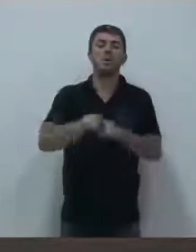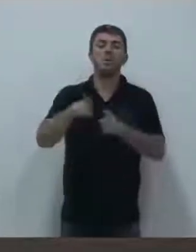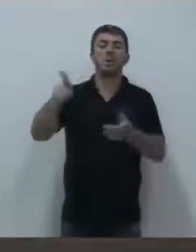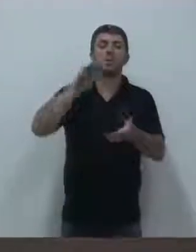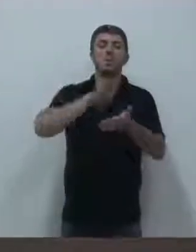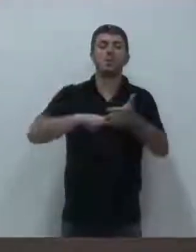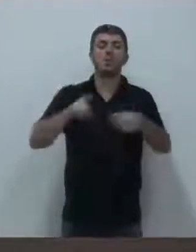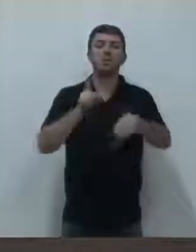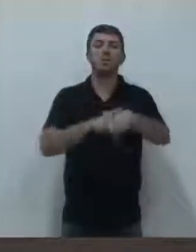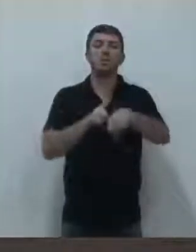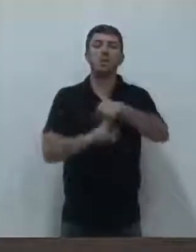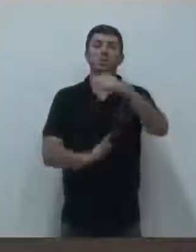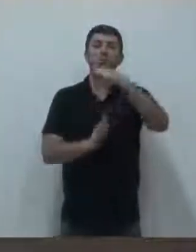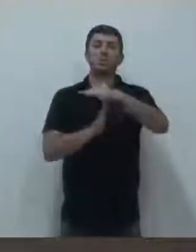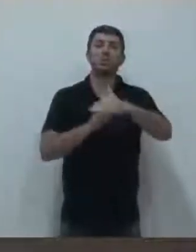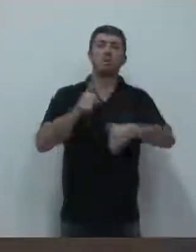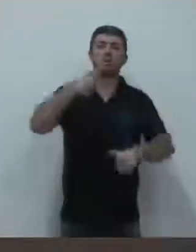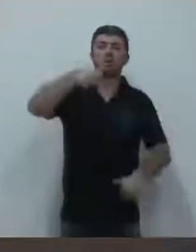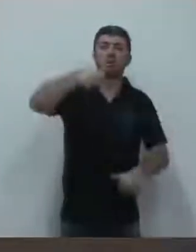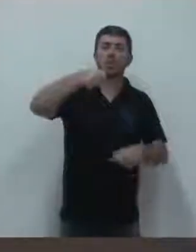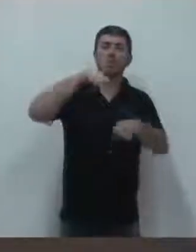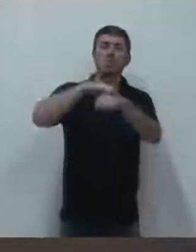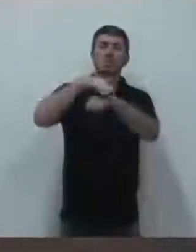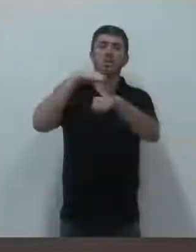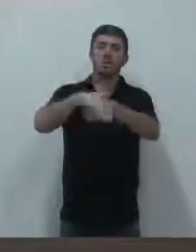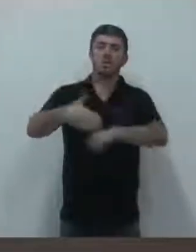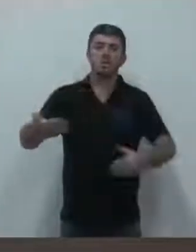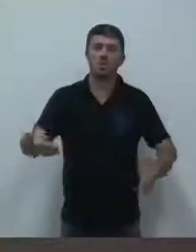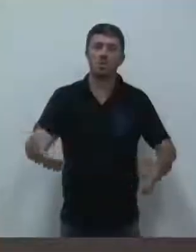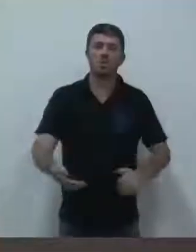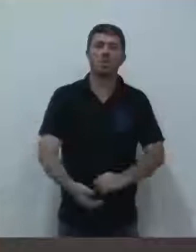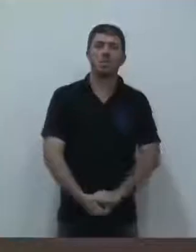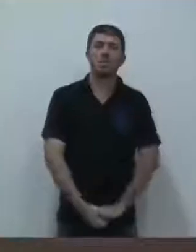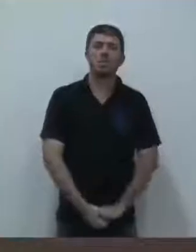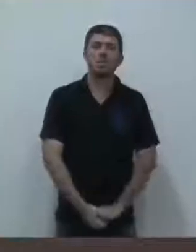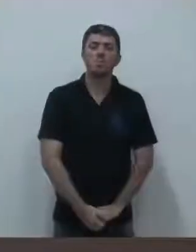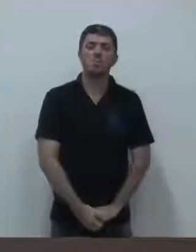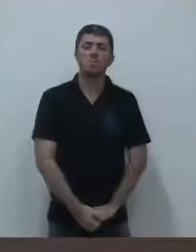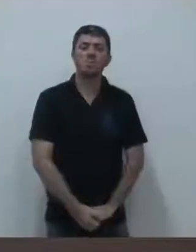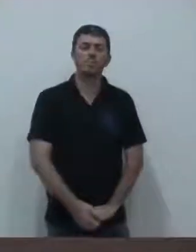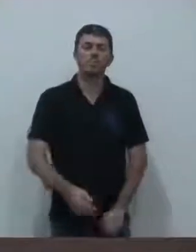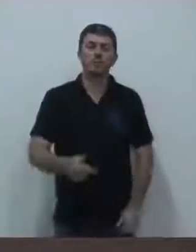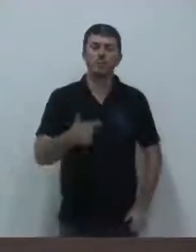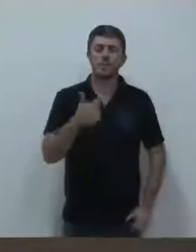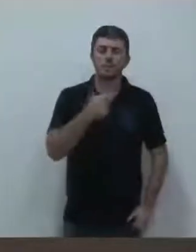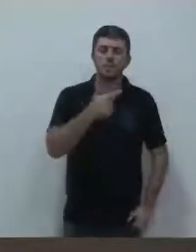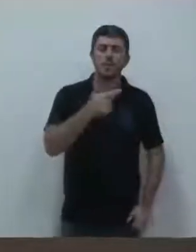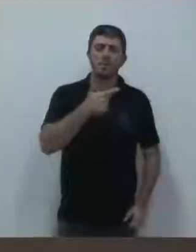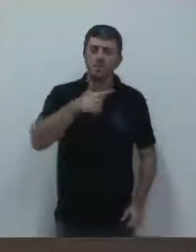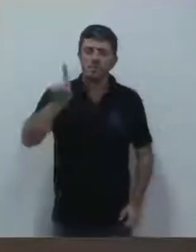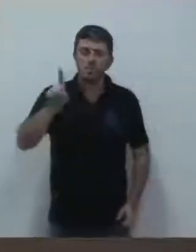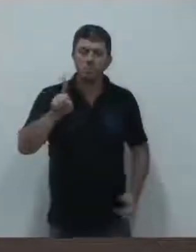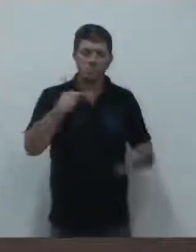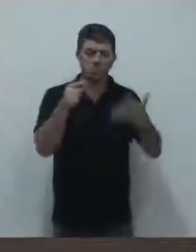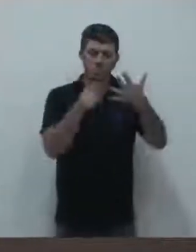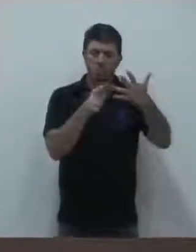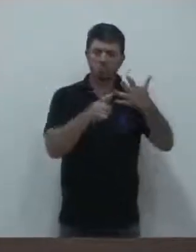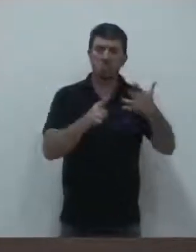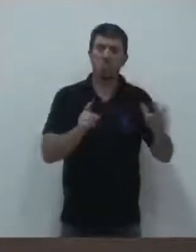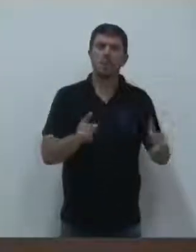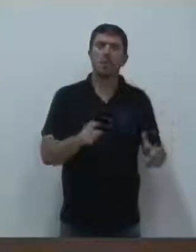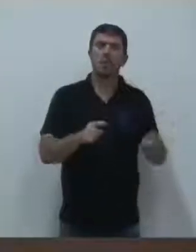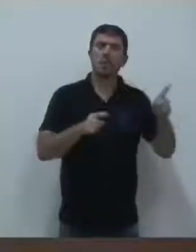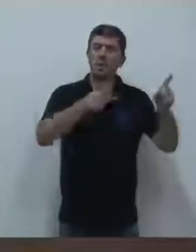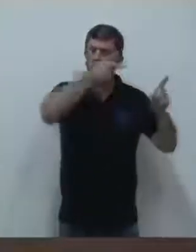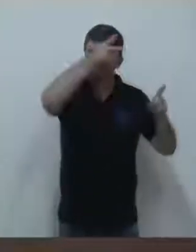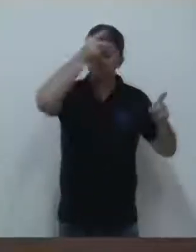ali na Santa Casa. Um outro item que eu quero lembrar também, que me assusta quando a prefeitura não assume os seus erros. Em